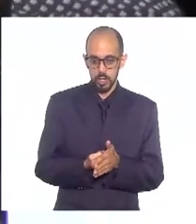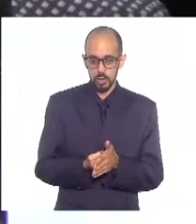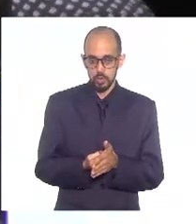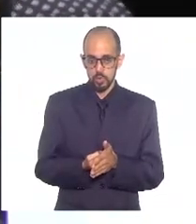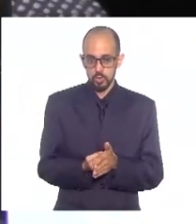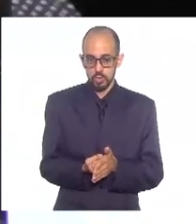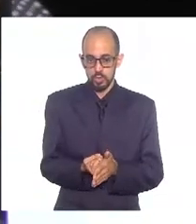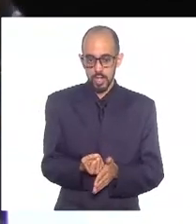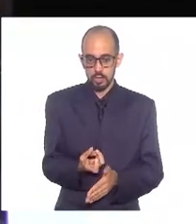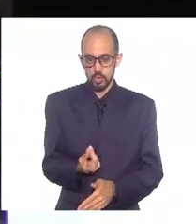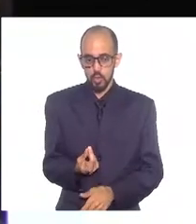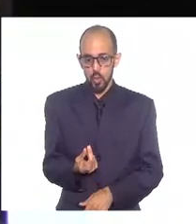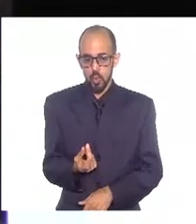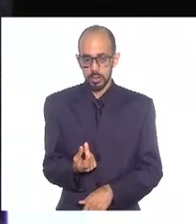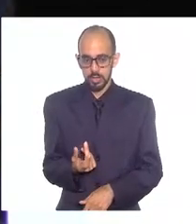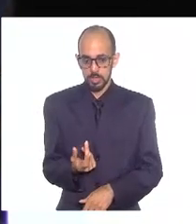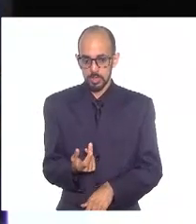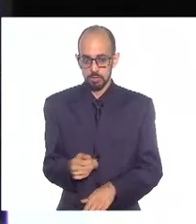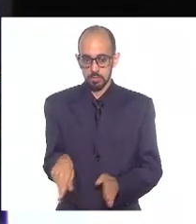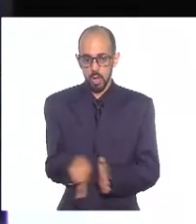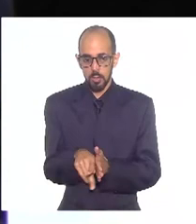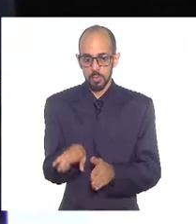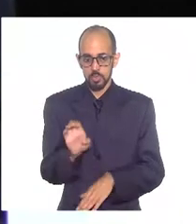contas do Estado,